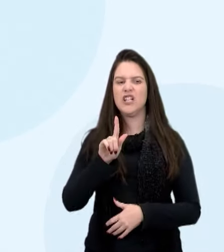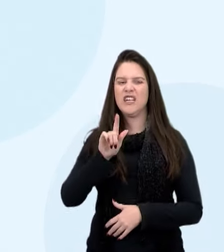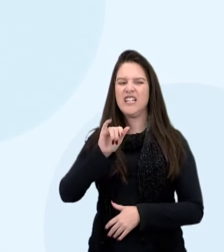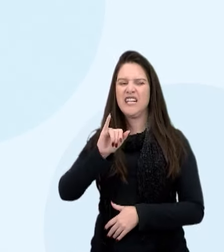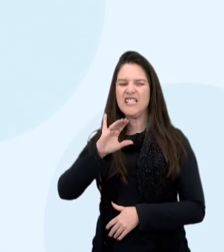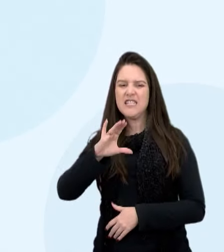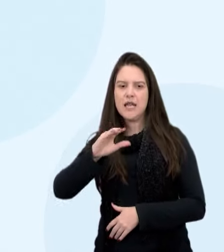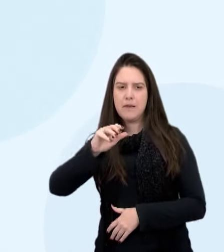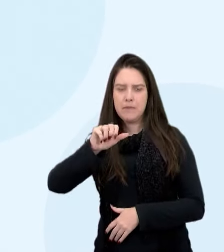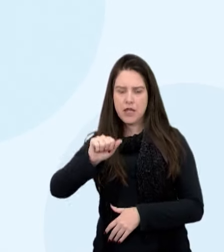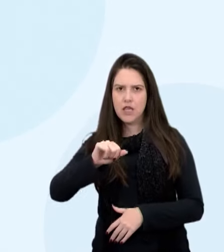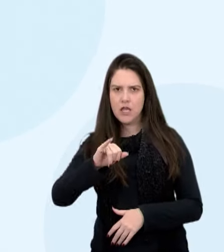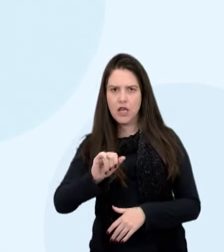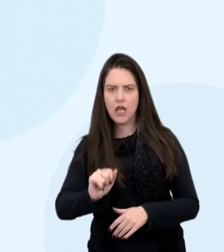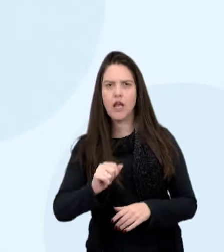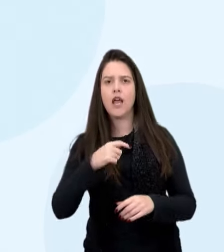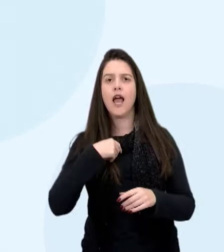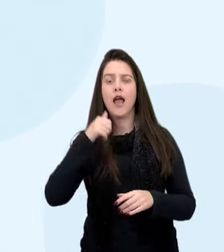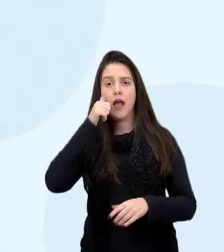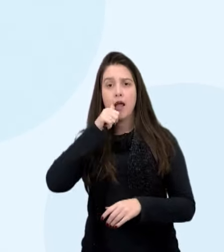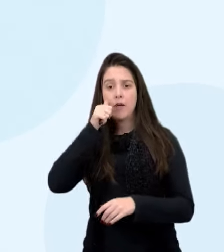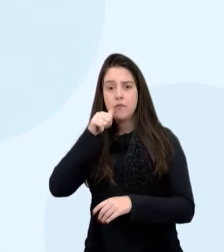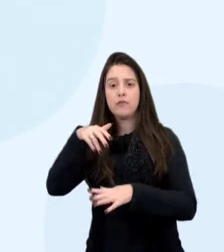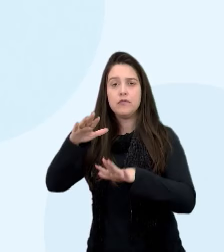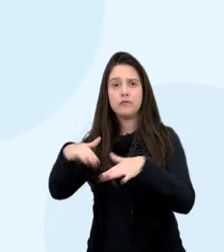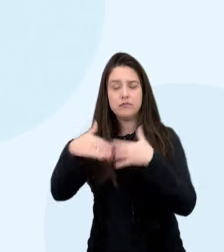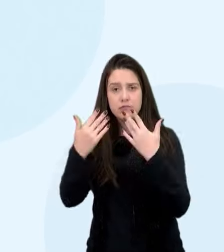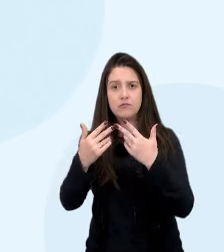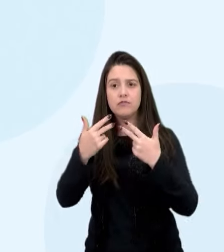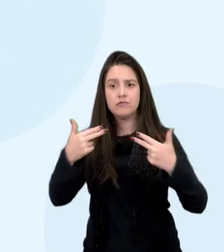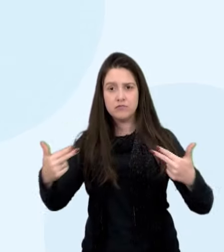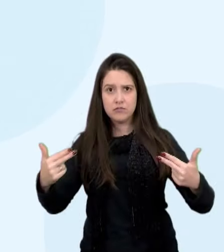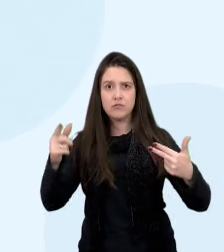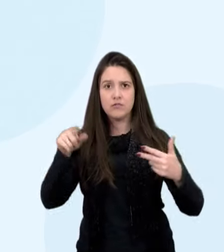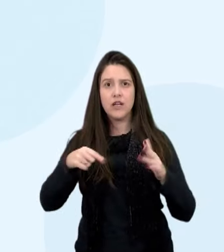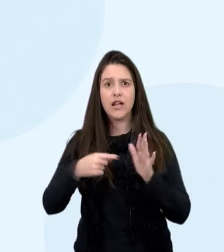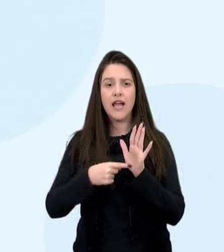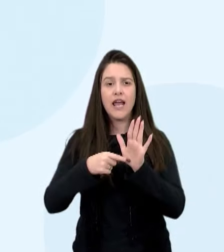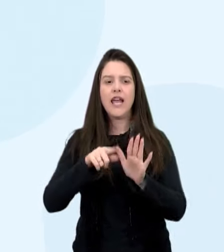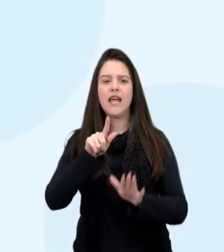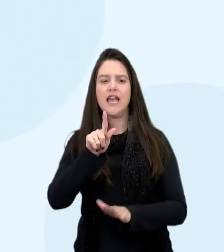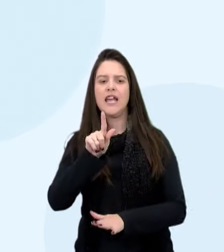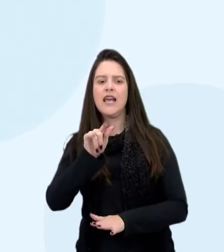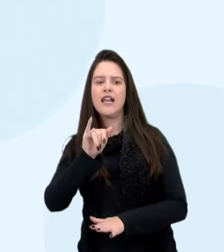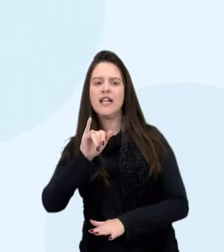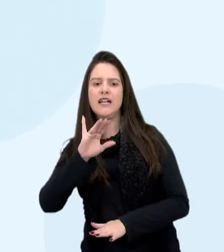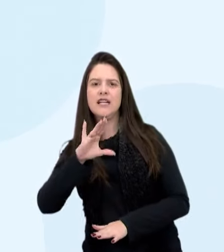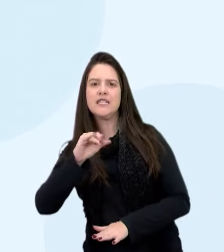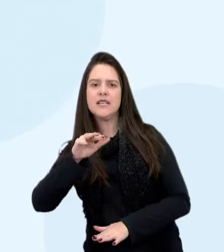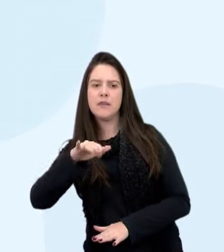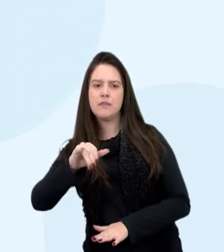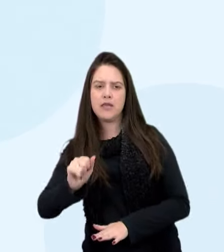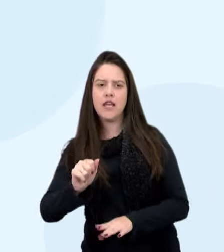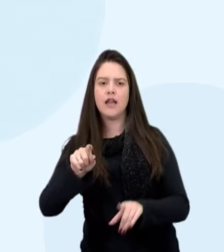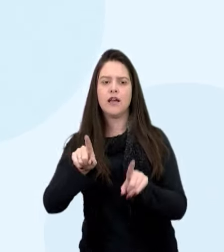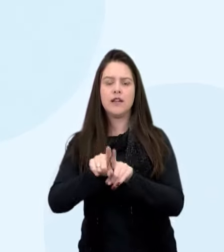glicemia, né, que essa mulher, então, ela está com hiperglicemia, ela está com glicemia acima aí dos valores de referência,